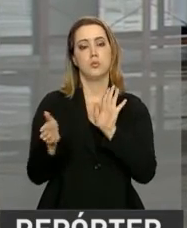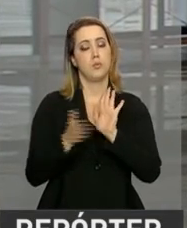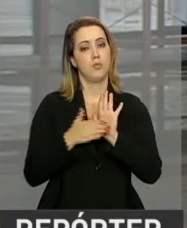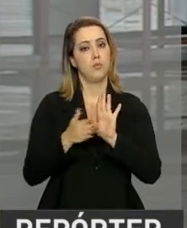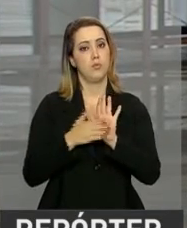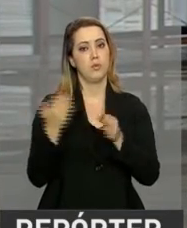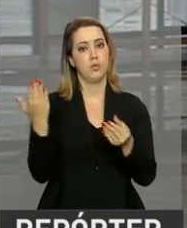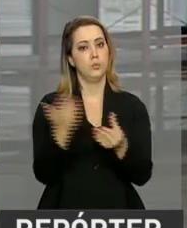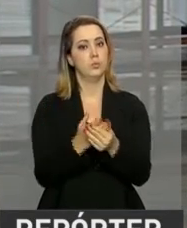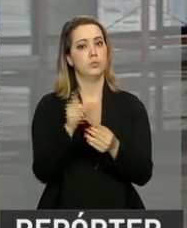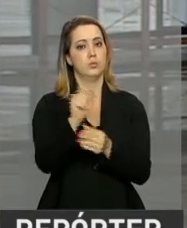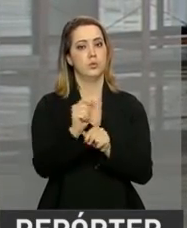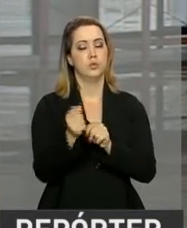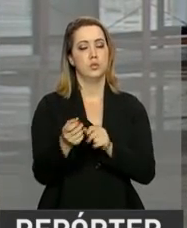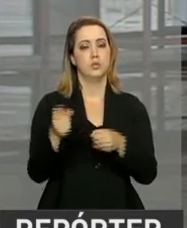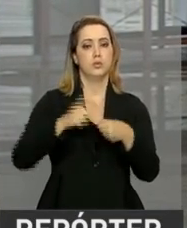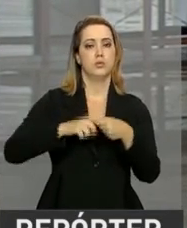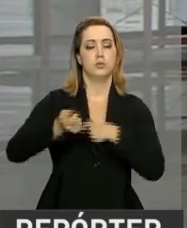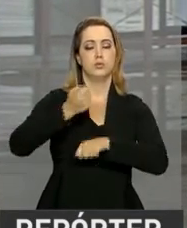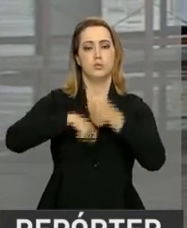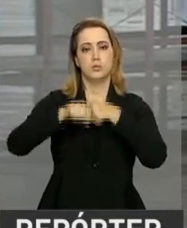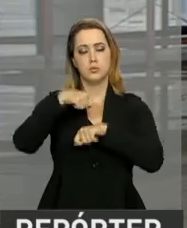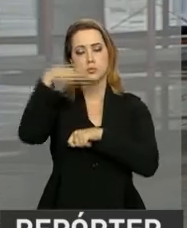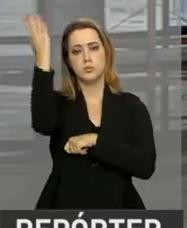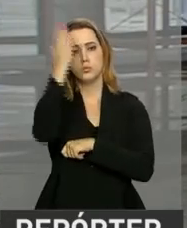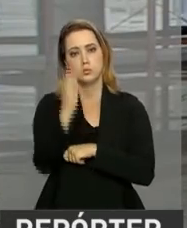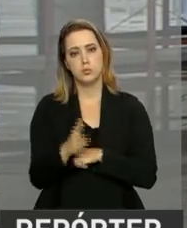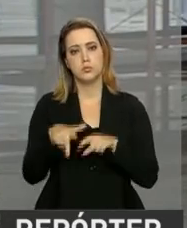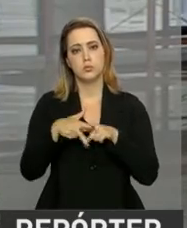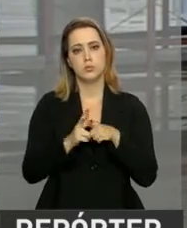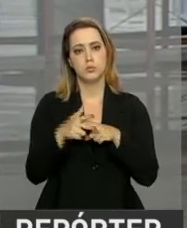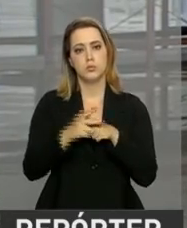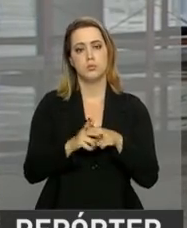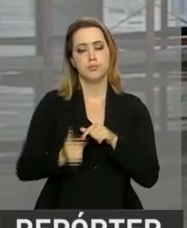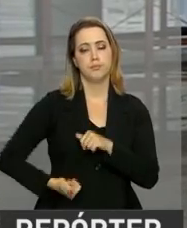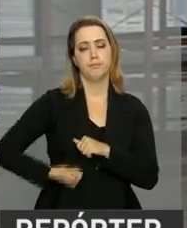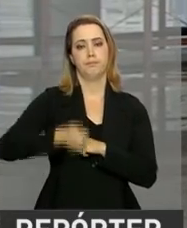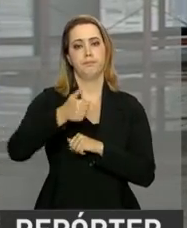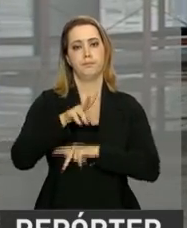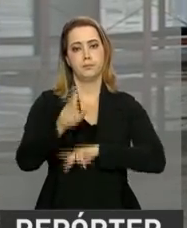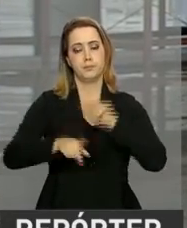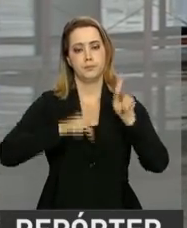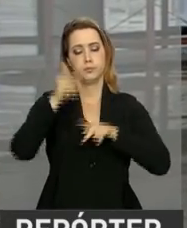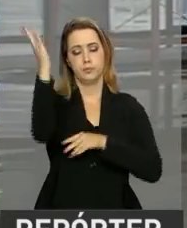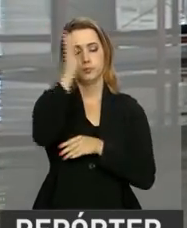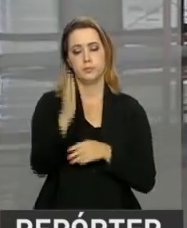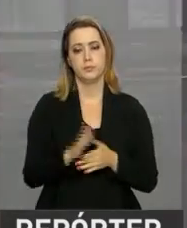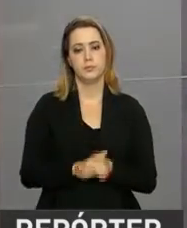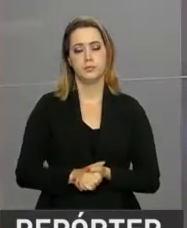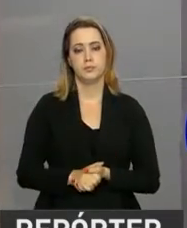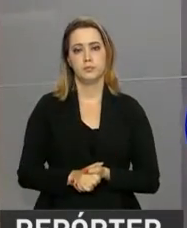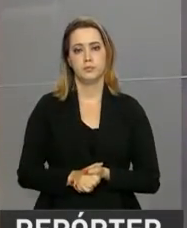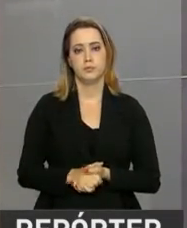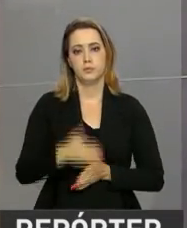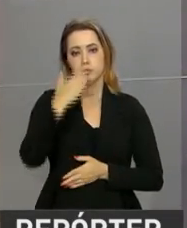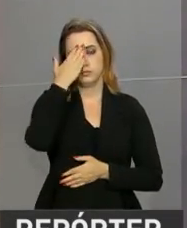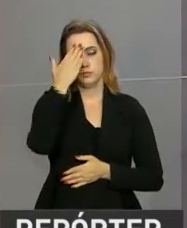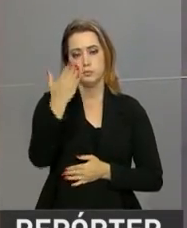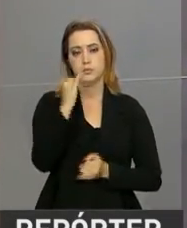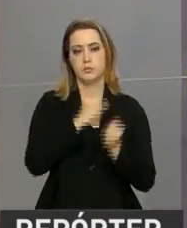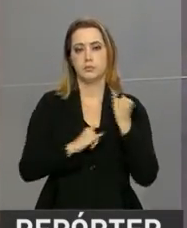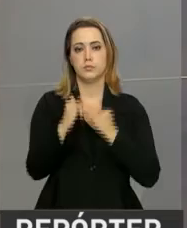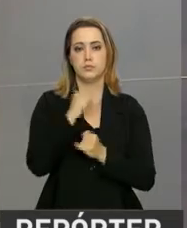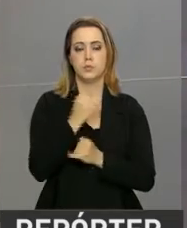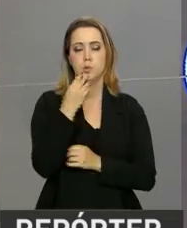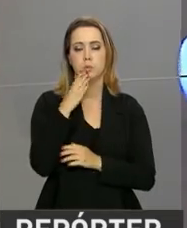de reconstrução da economia brasileira e de reformas em prol do povo brasileiro zé luís obrigado nem pereira pelas